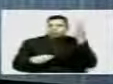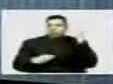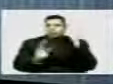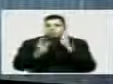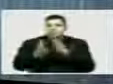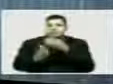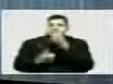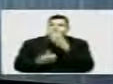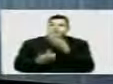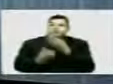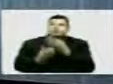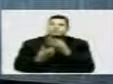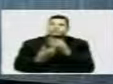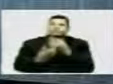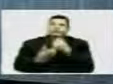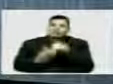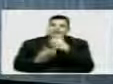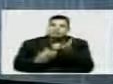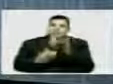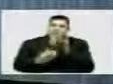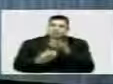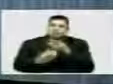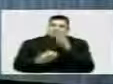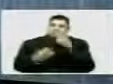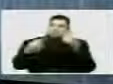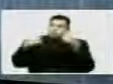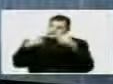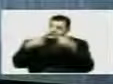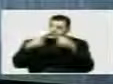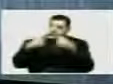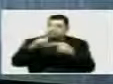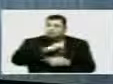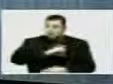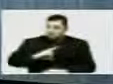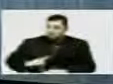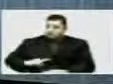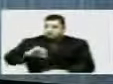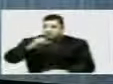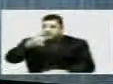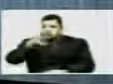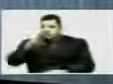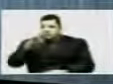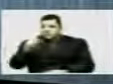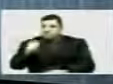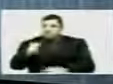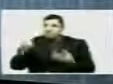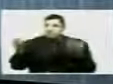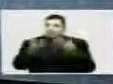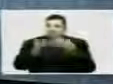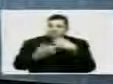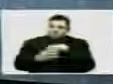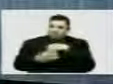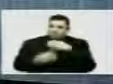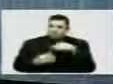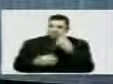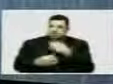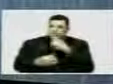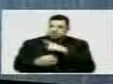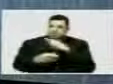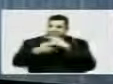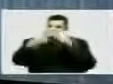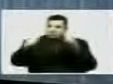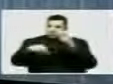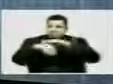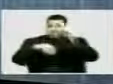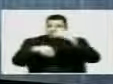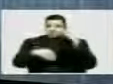tempo. No entanto, eu quero concordar com o deputado Zé Ricardo de que no atual momento nós temos